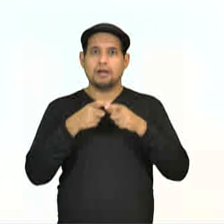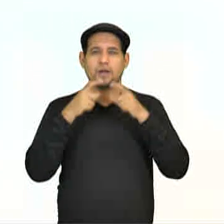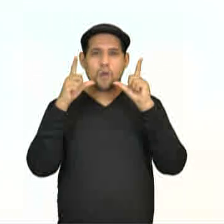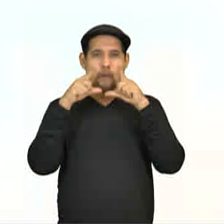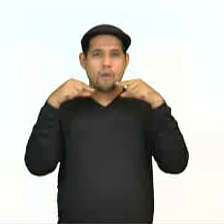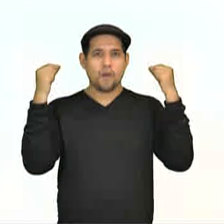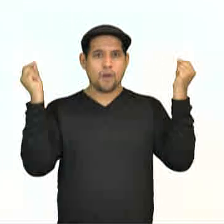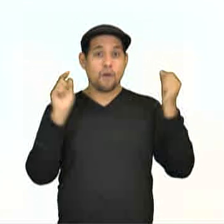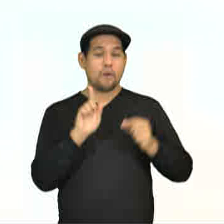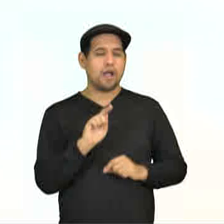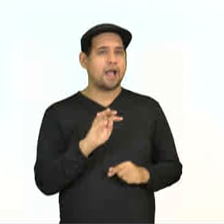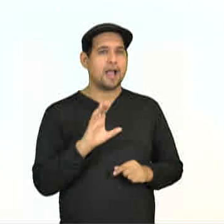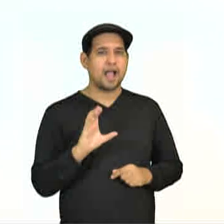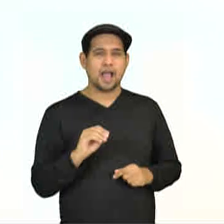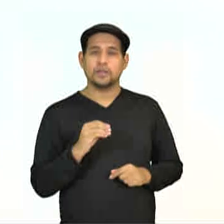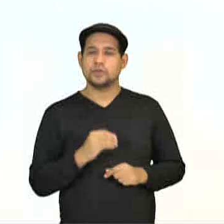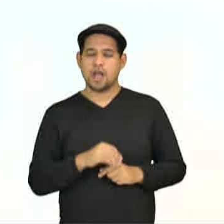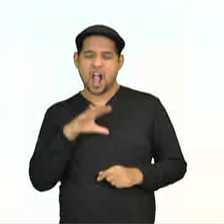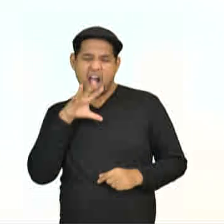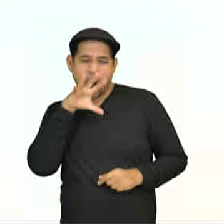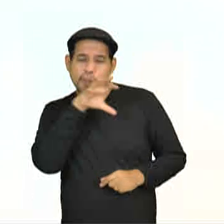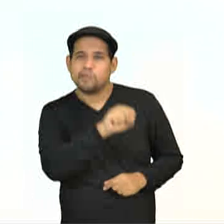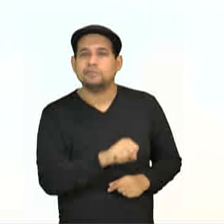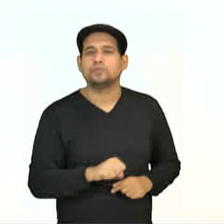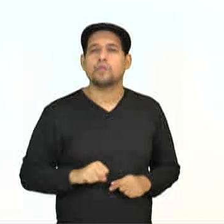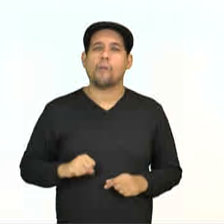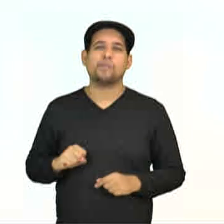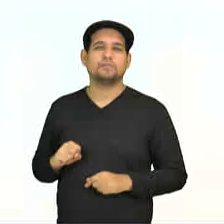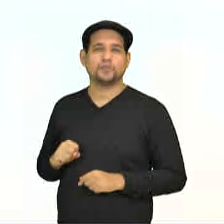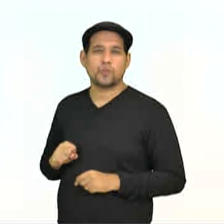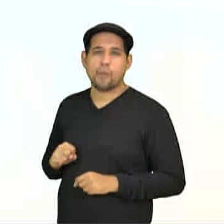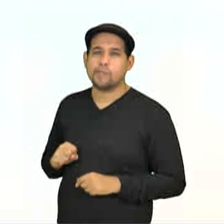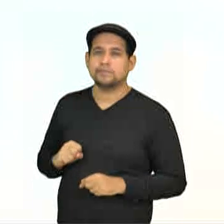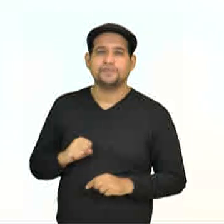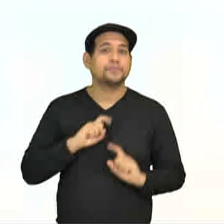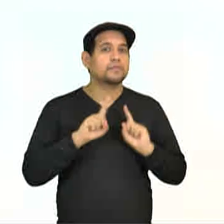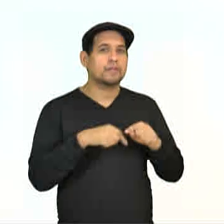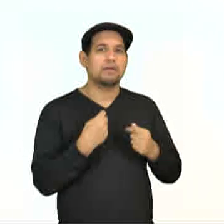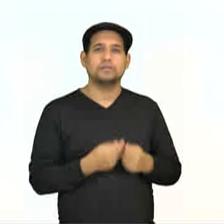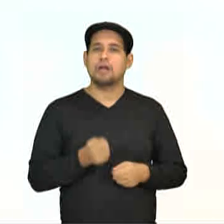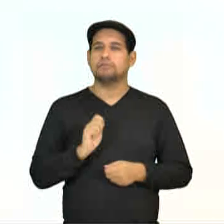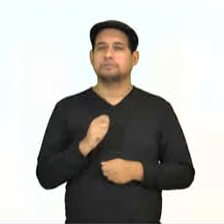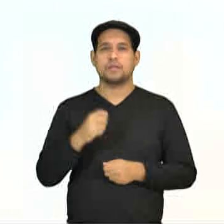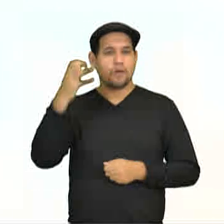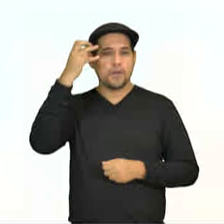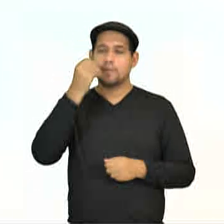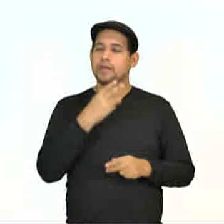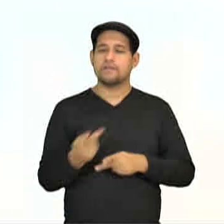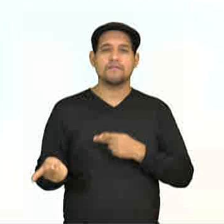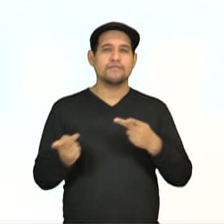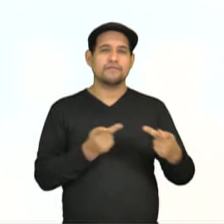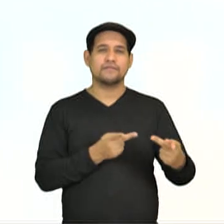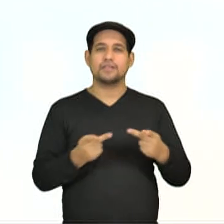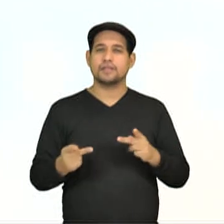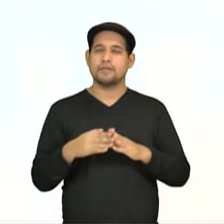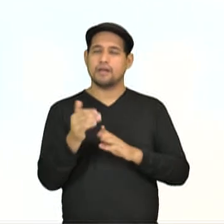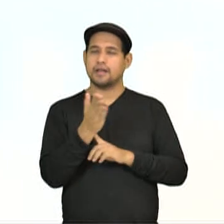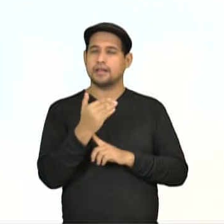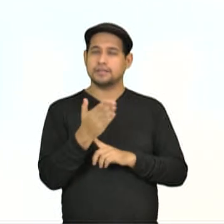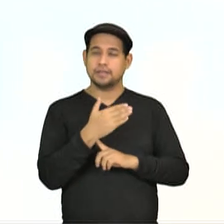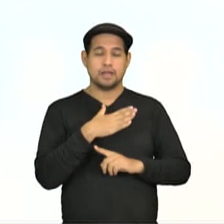das botas come-o. Nessa altura, chega o coche do rei. Bem-vindo ao castelo do meu